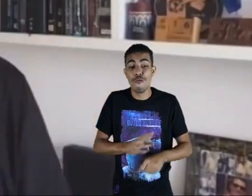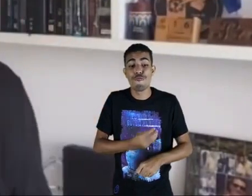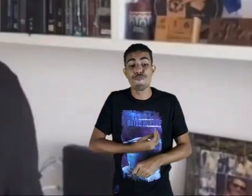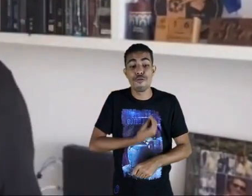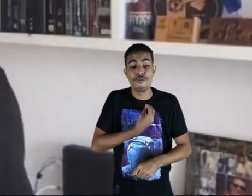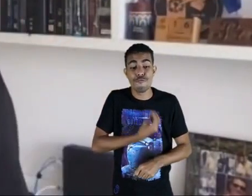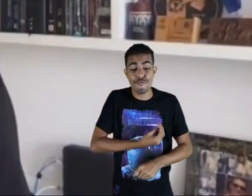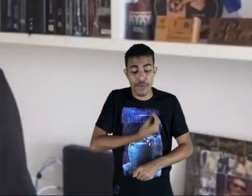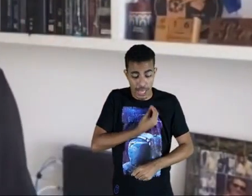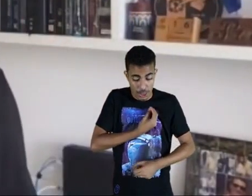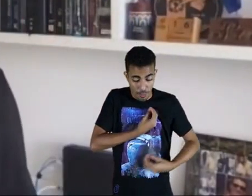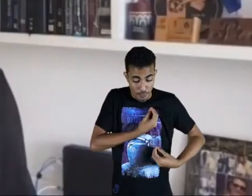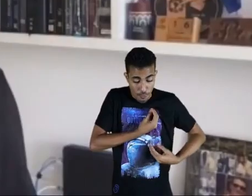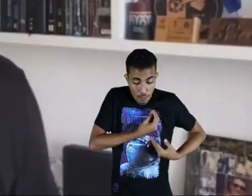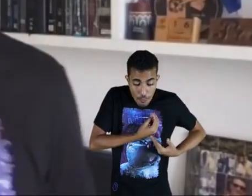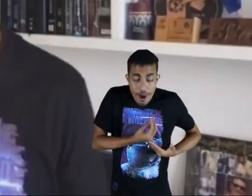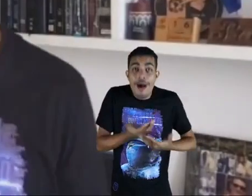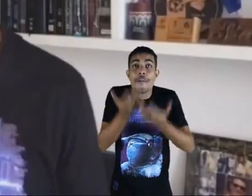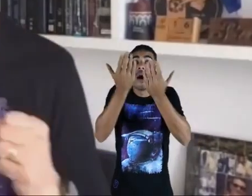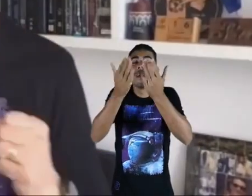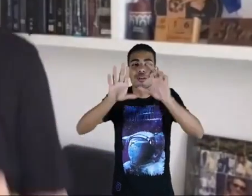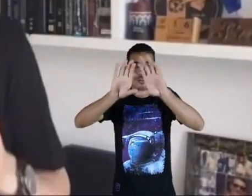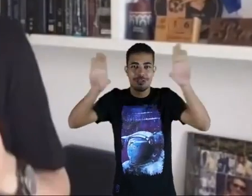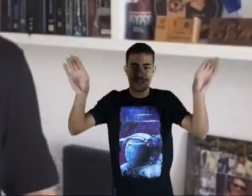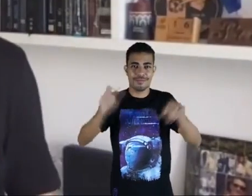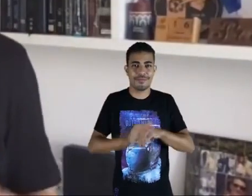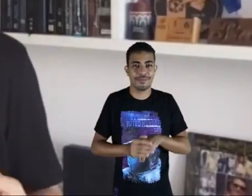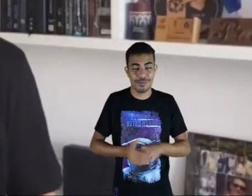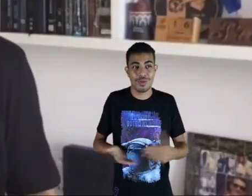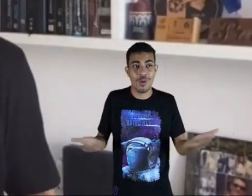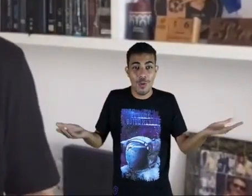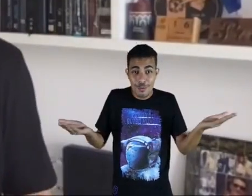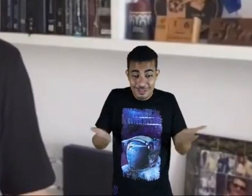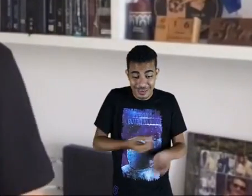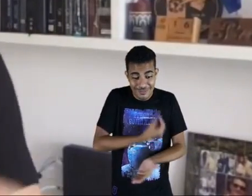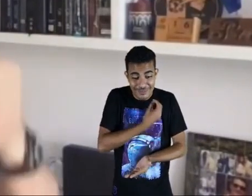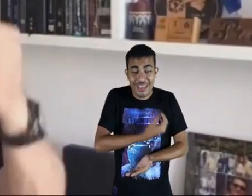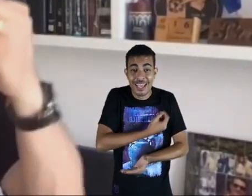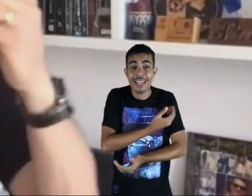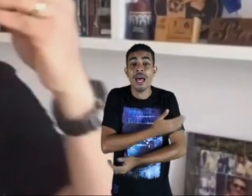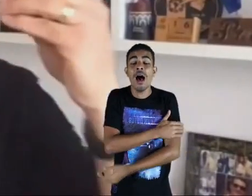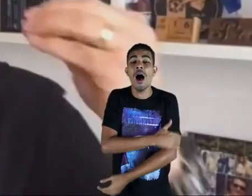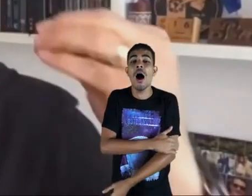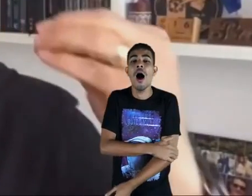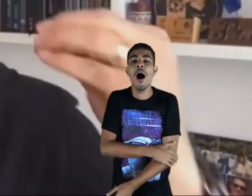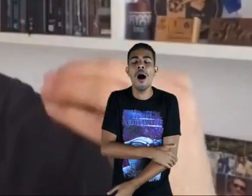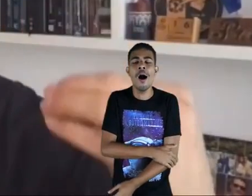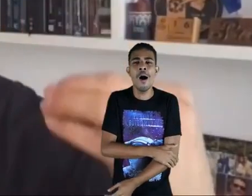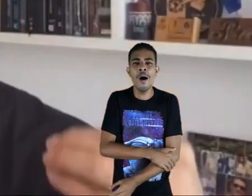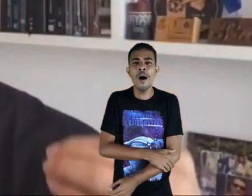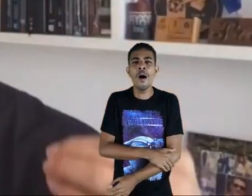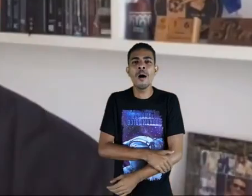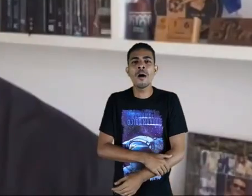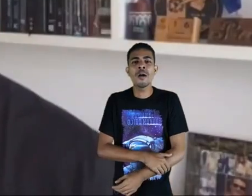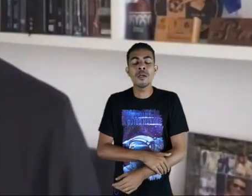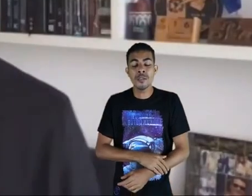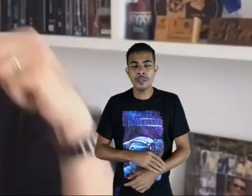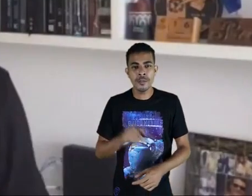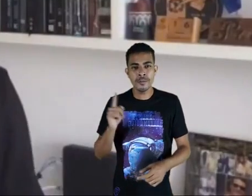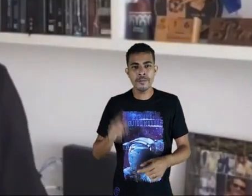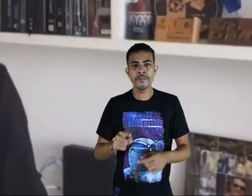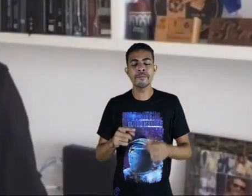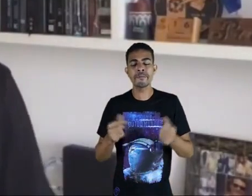o céu. É isso. A vida hoje é uma vida que você pode ser